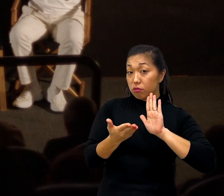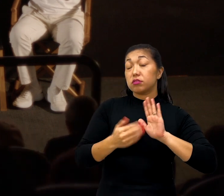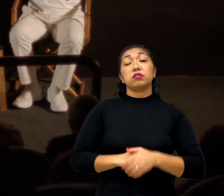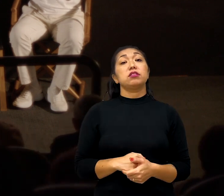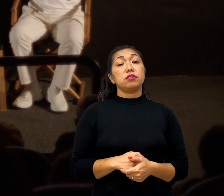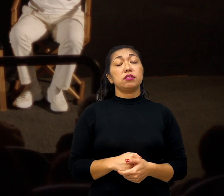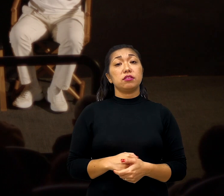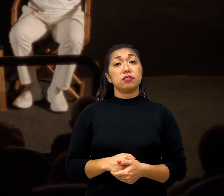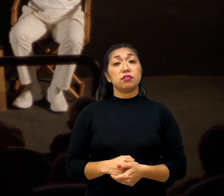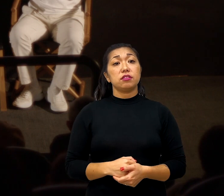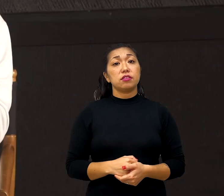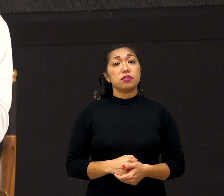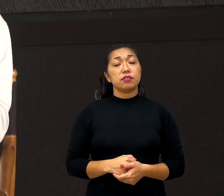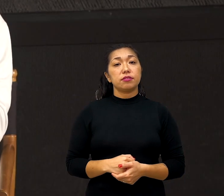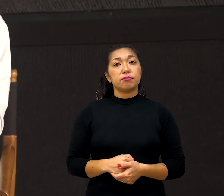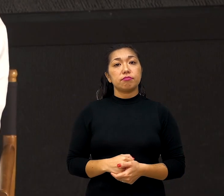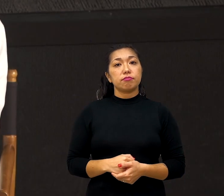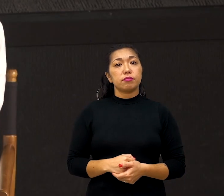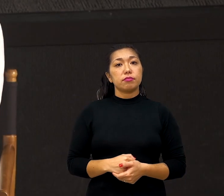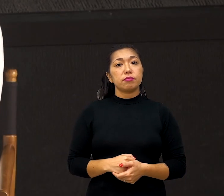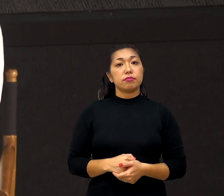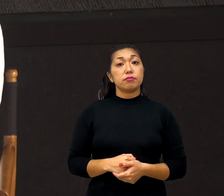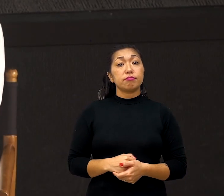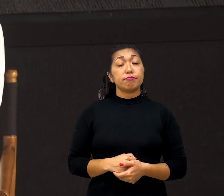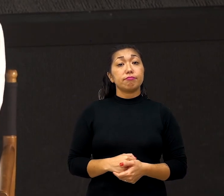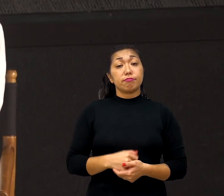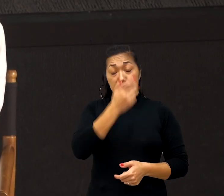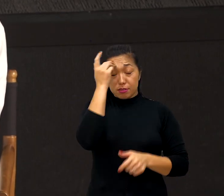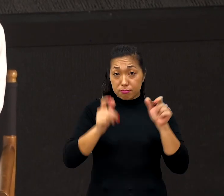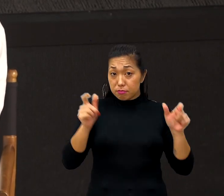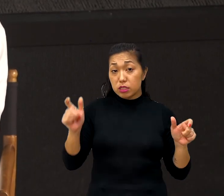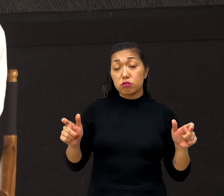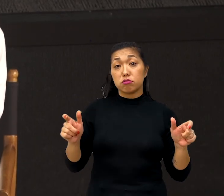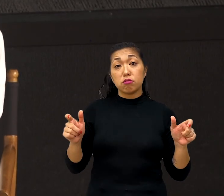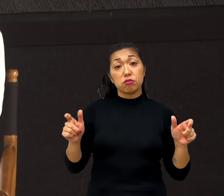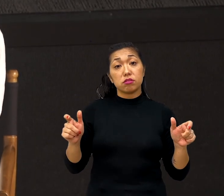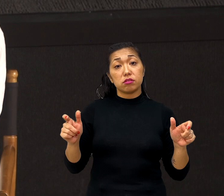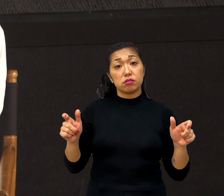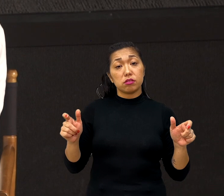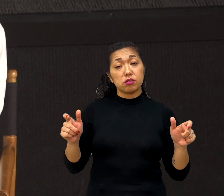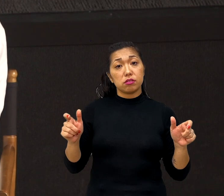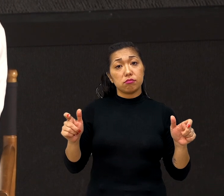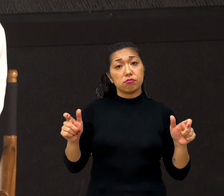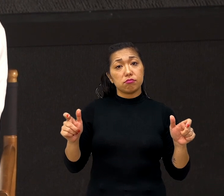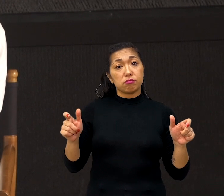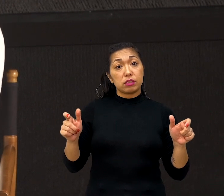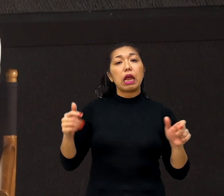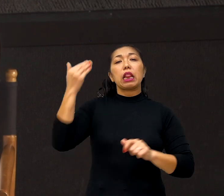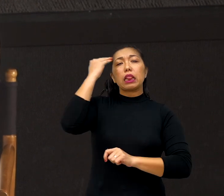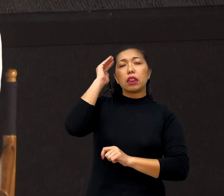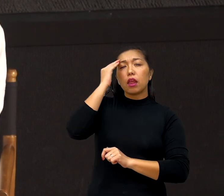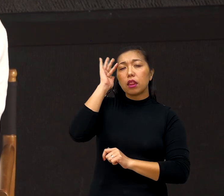não tem como as pessoas que se construíram dentro da pauta